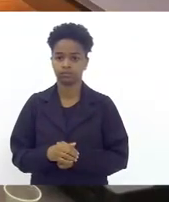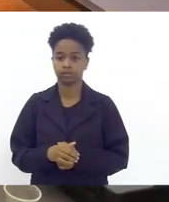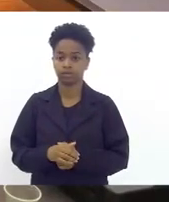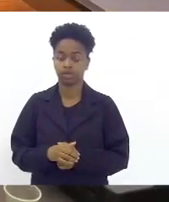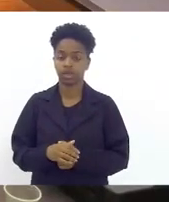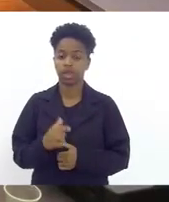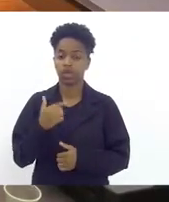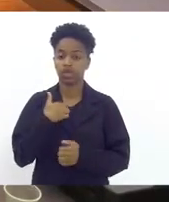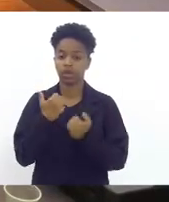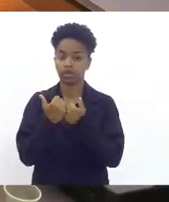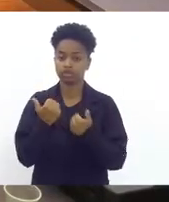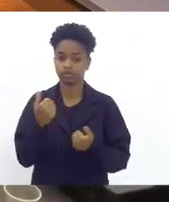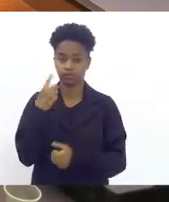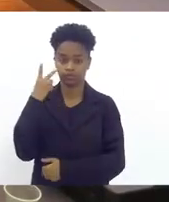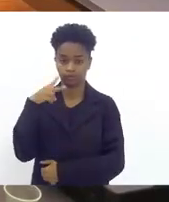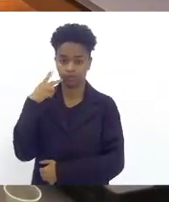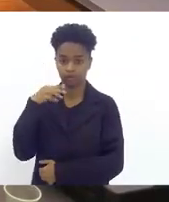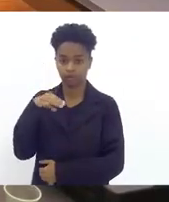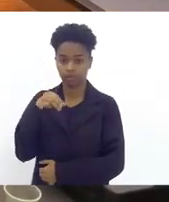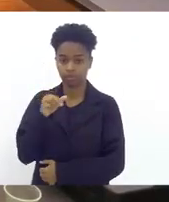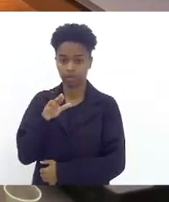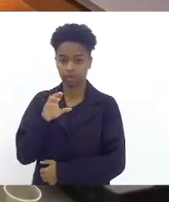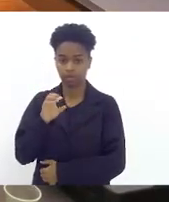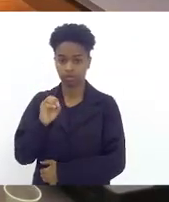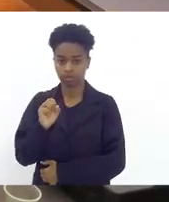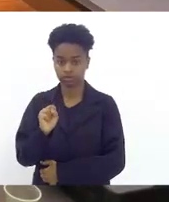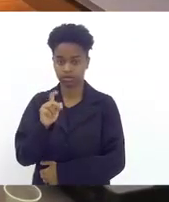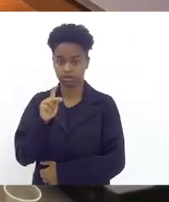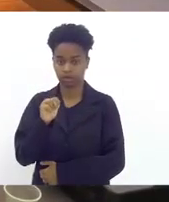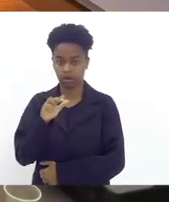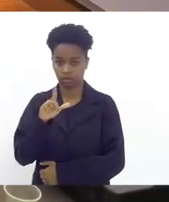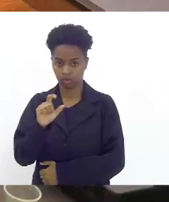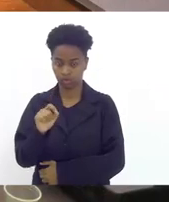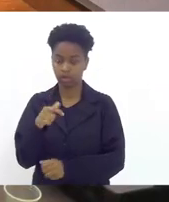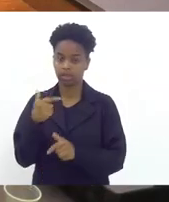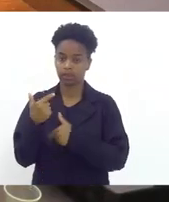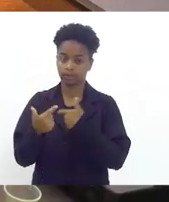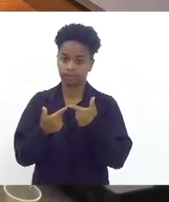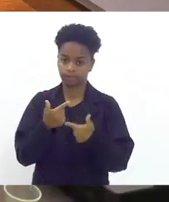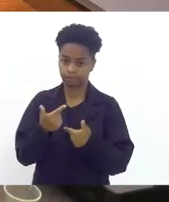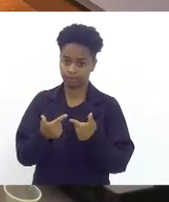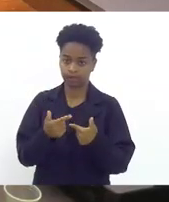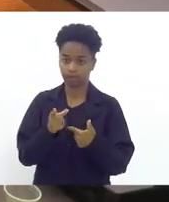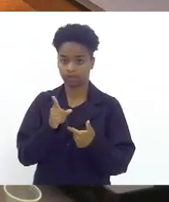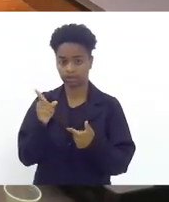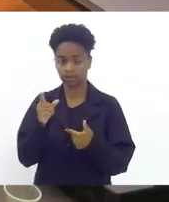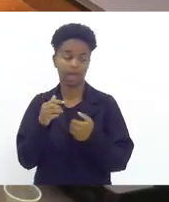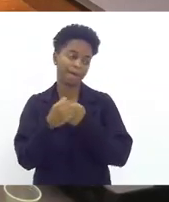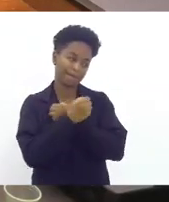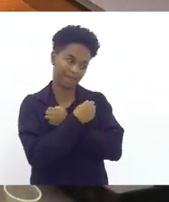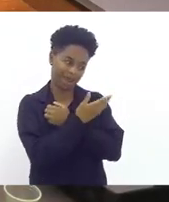estou na Assessoria do vereador Marcos Paulo do pessoal que trabalha na casa do animal né